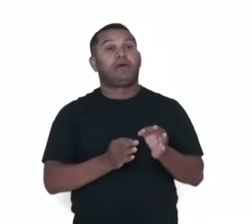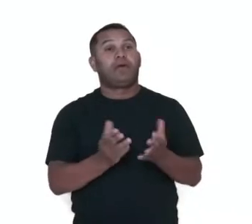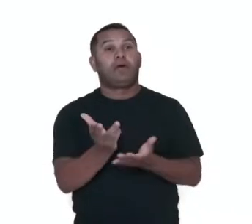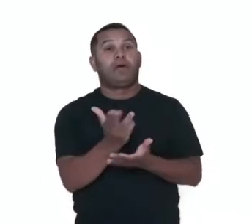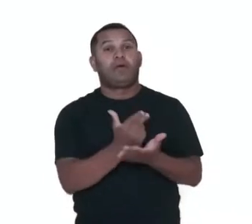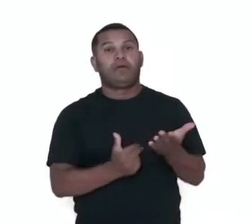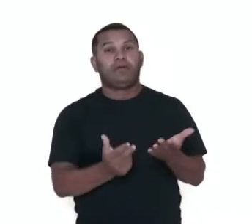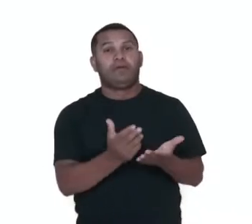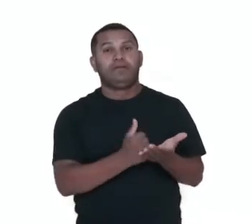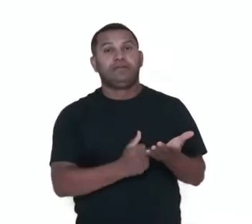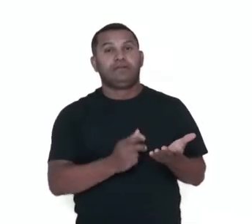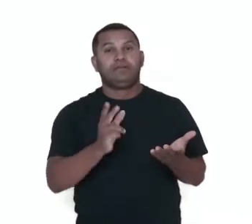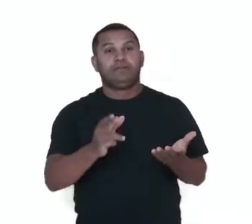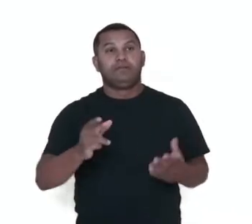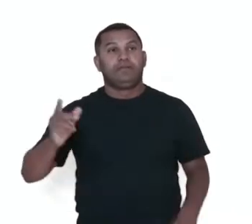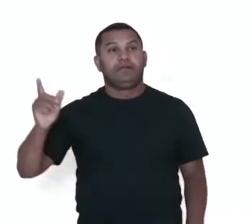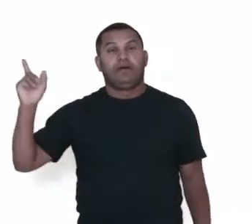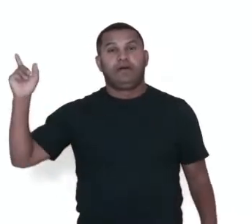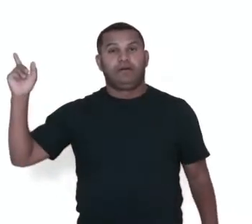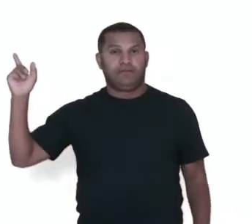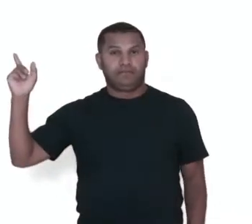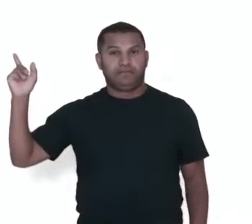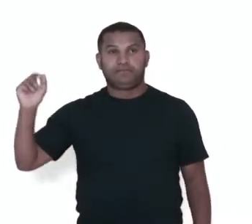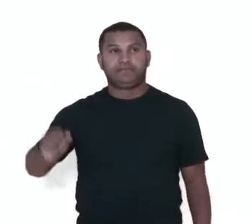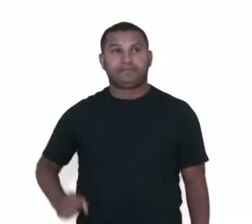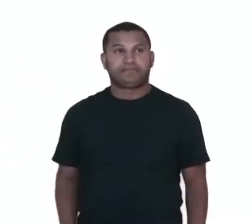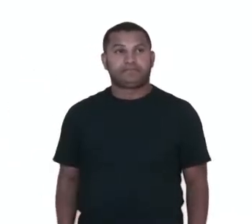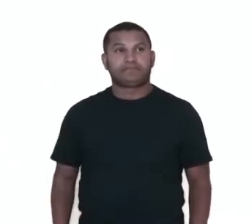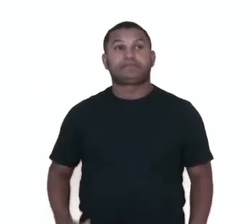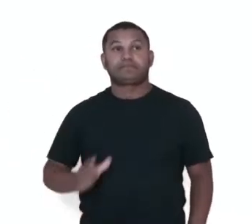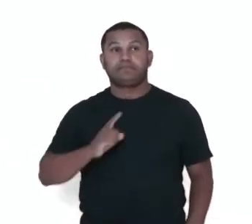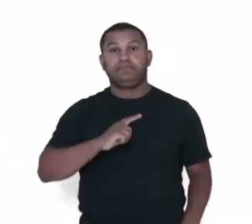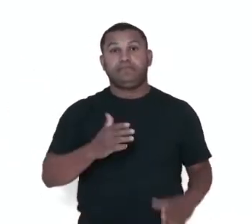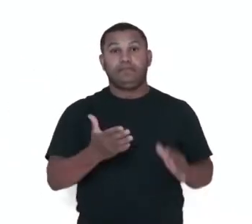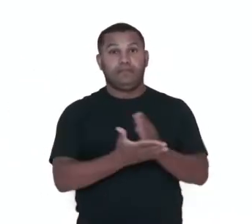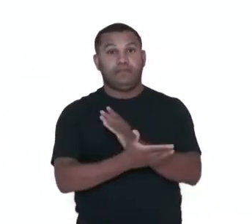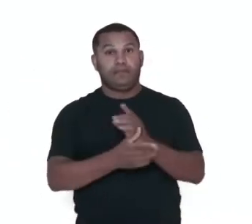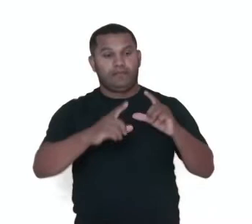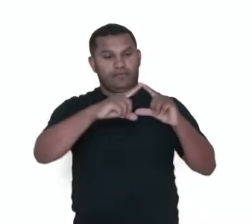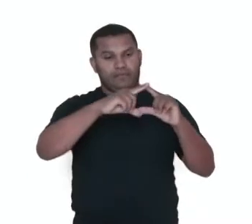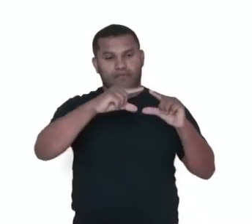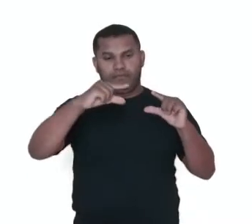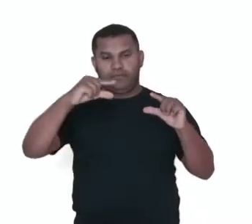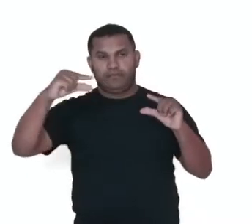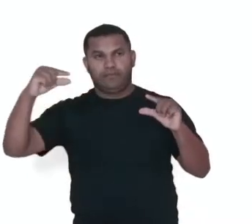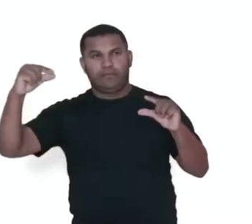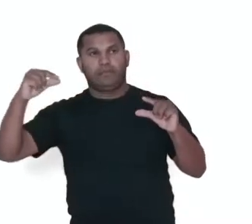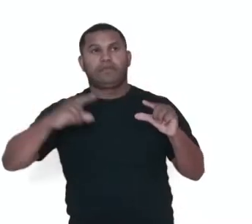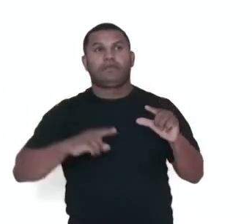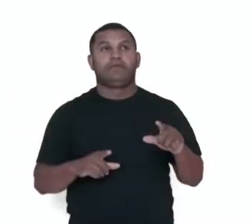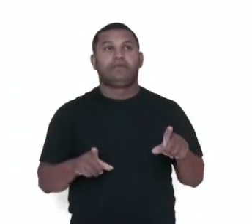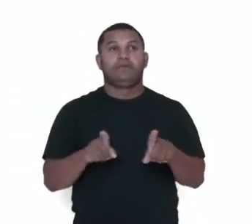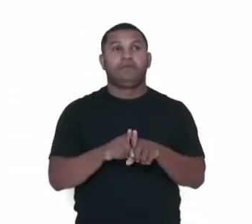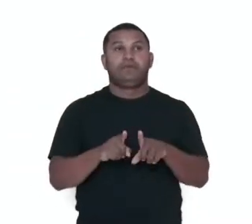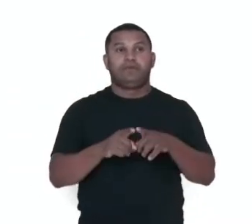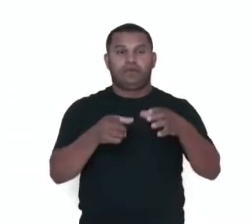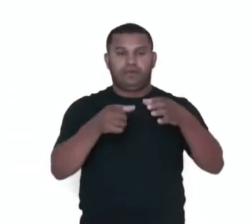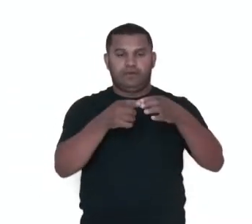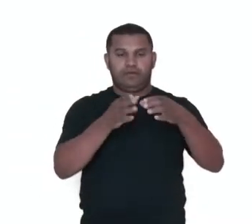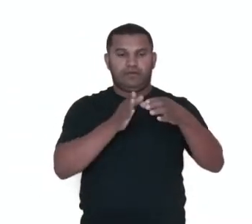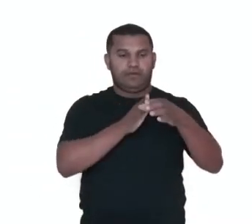bilateral, certo? O corpo é alongado, como a gente observa, e qual que é a outra característica?